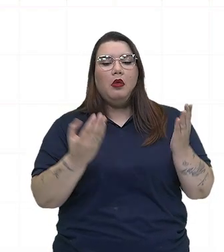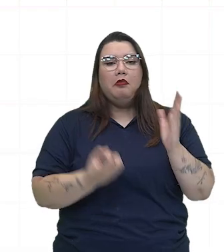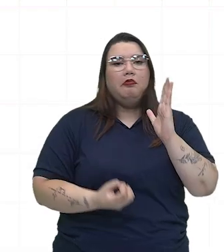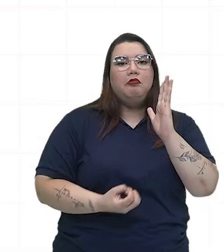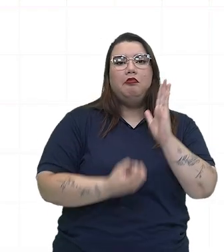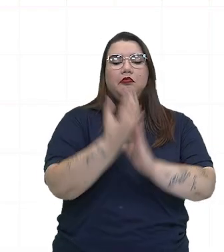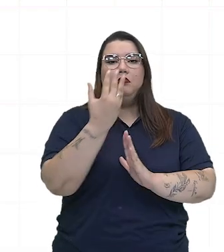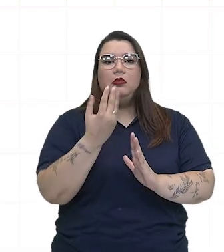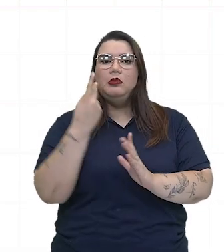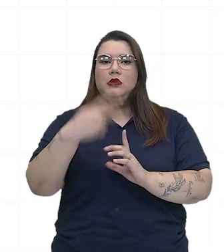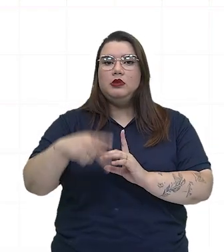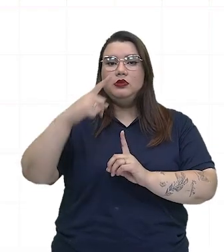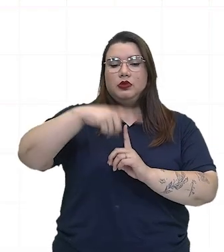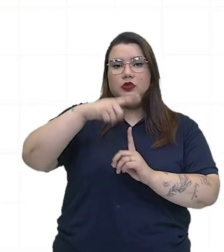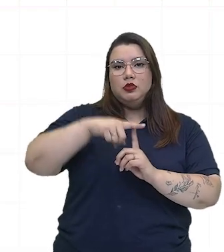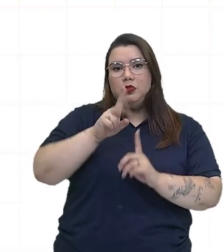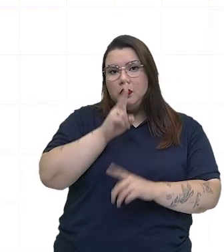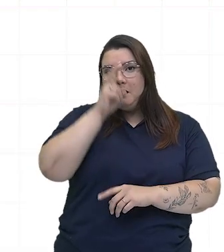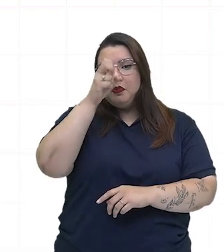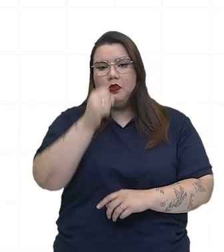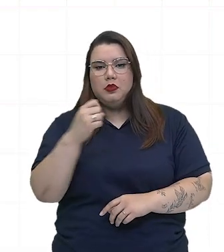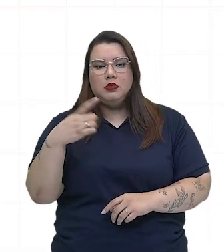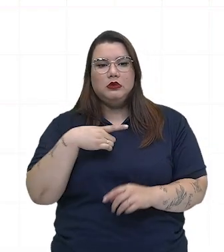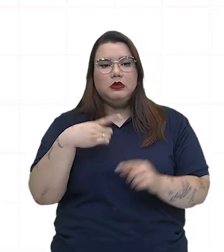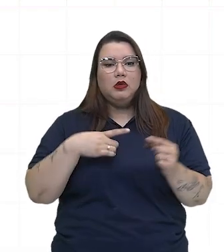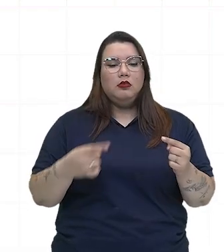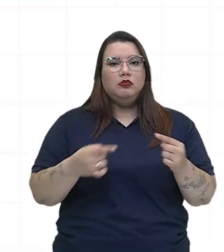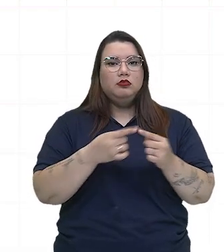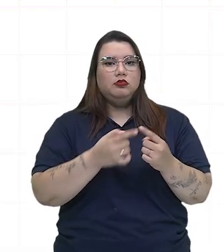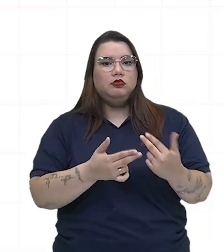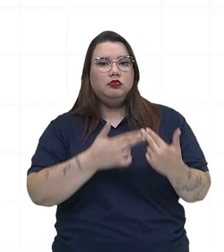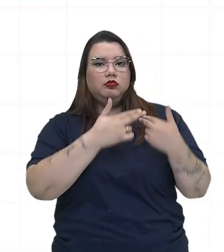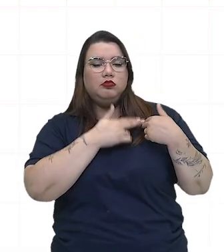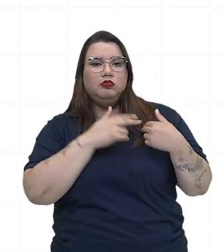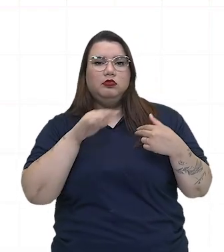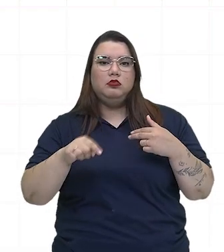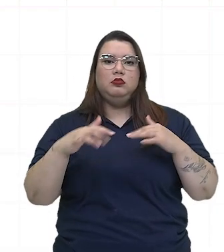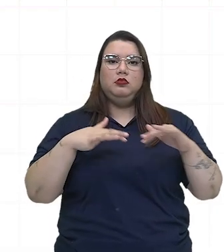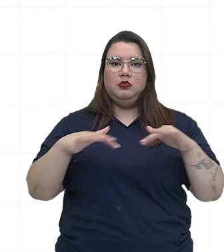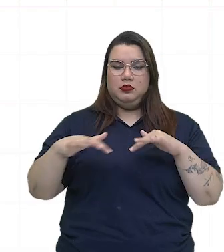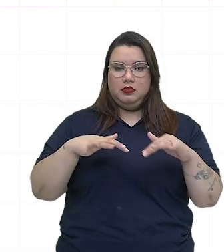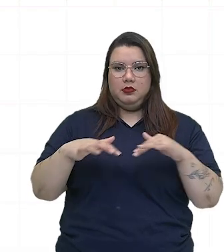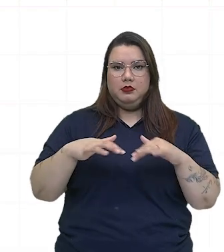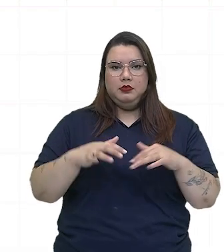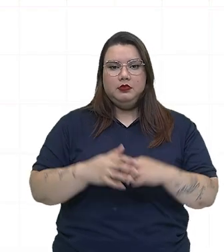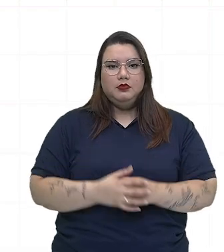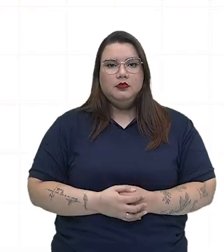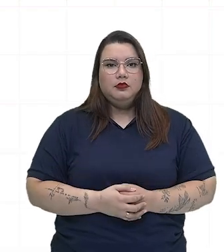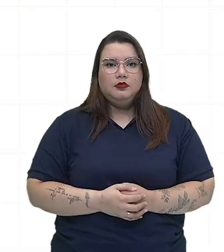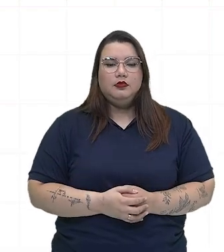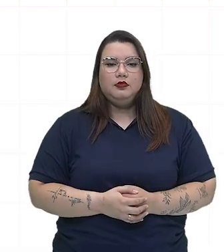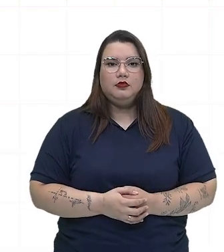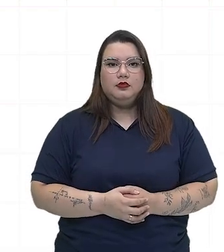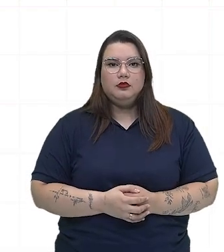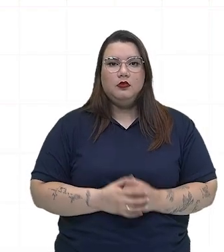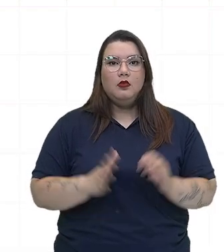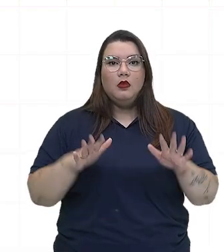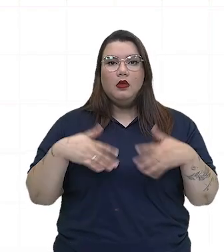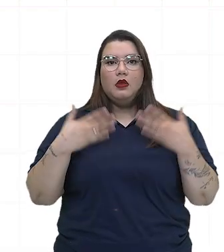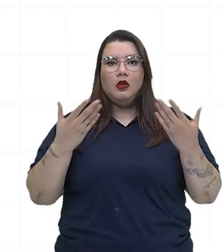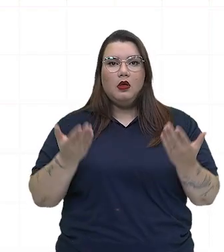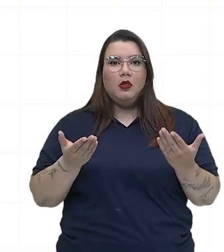a origem dessas forças que são responsáveis por essa movimentação.